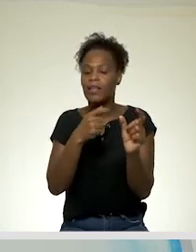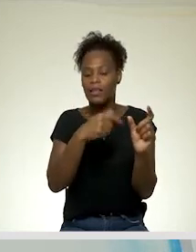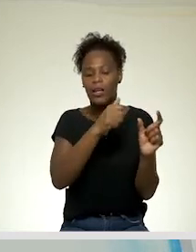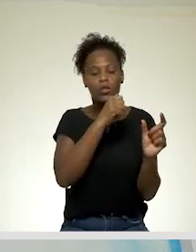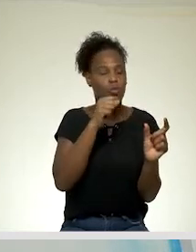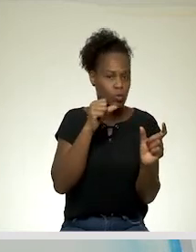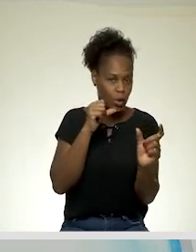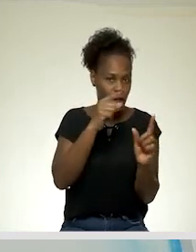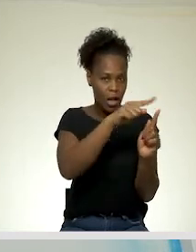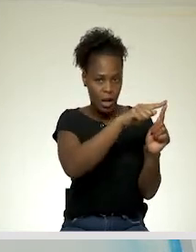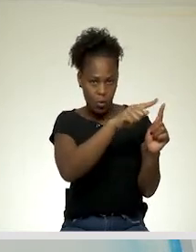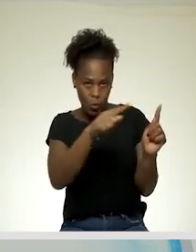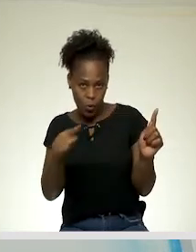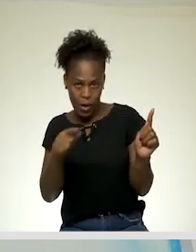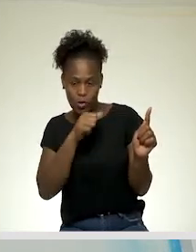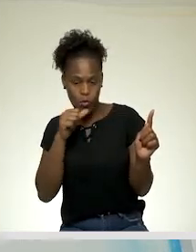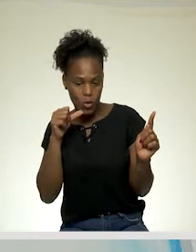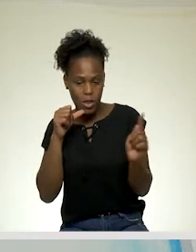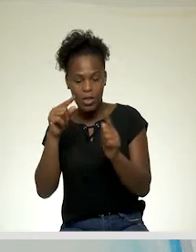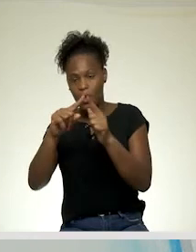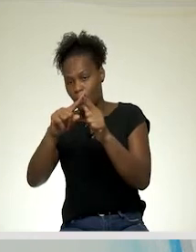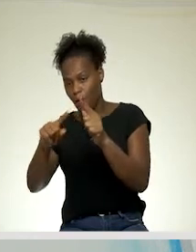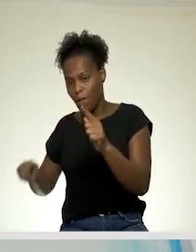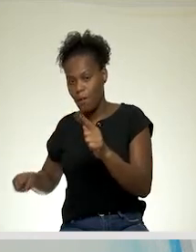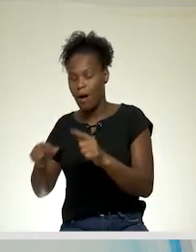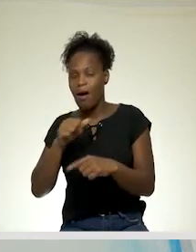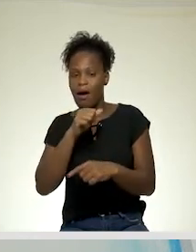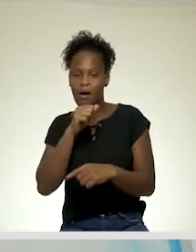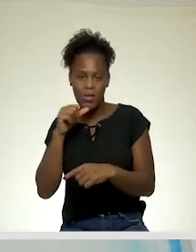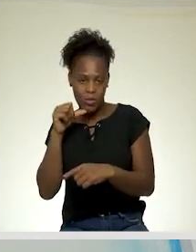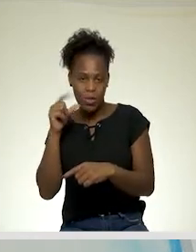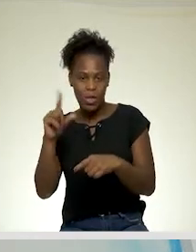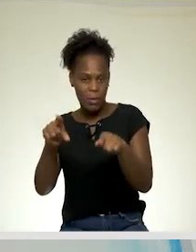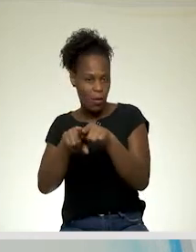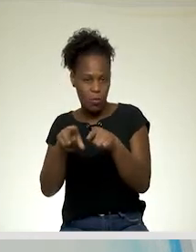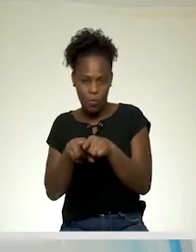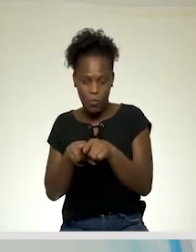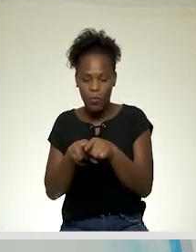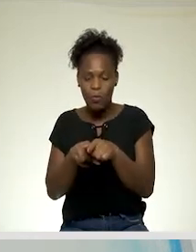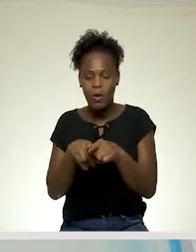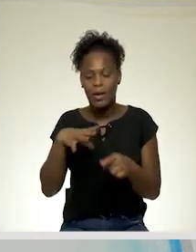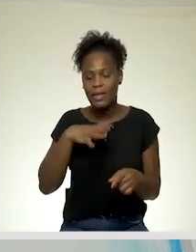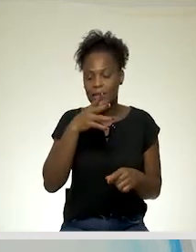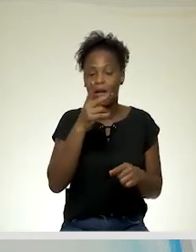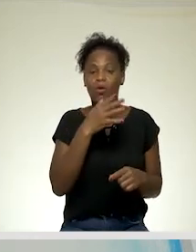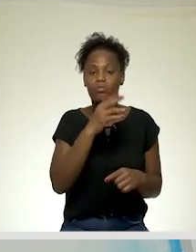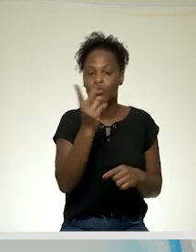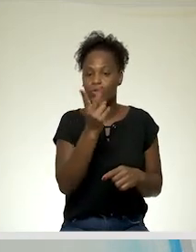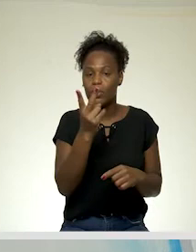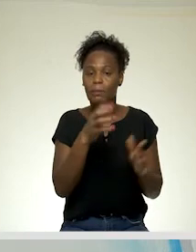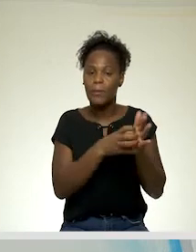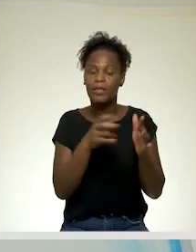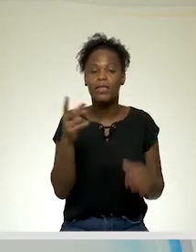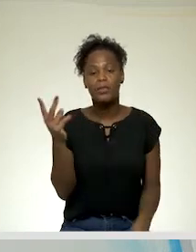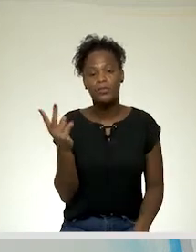azul, ok? E também do outro lado temos lado azul. Significa que esses 2 lados que eu marquei aqui